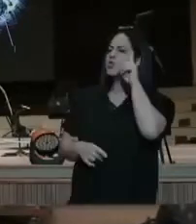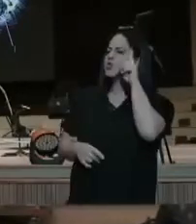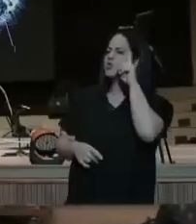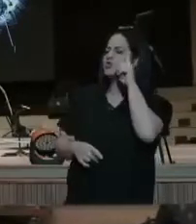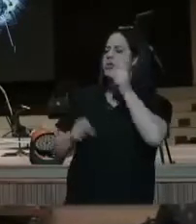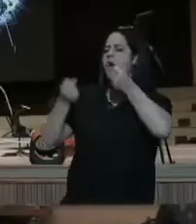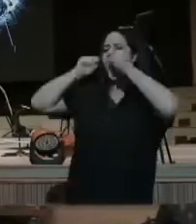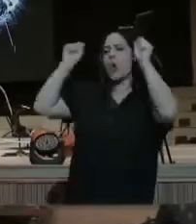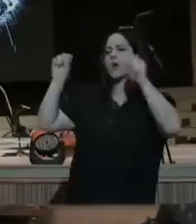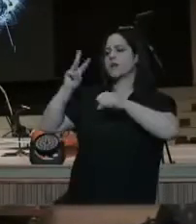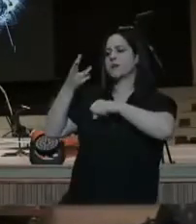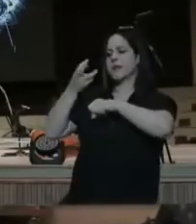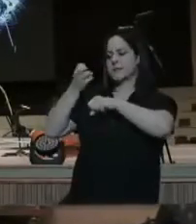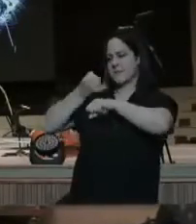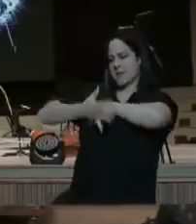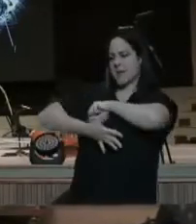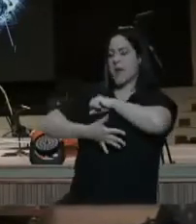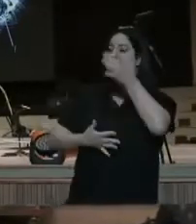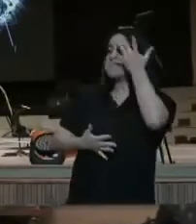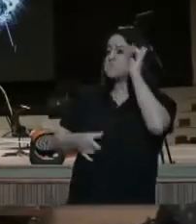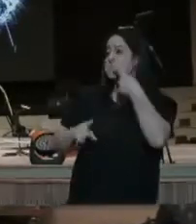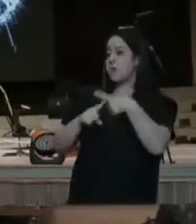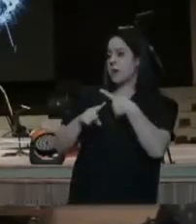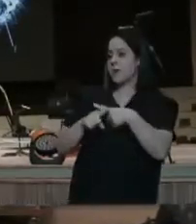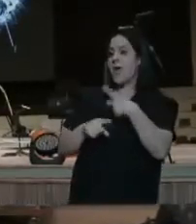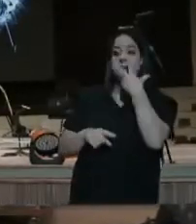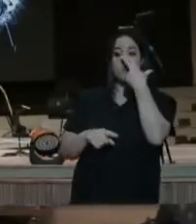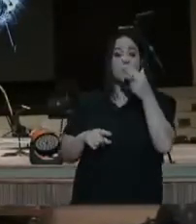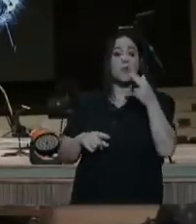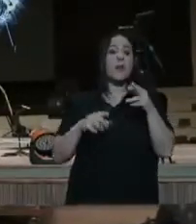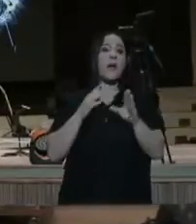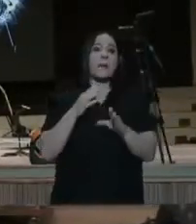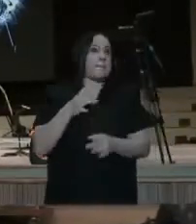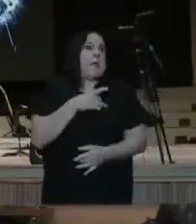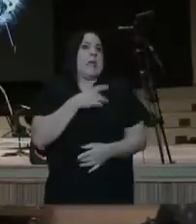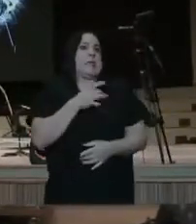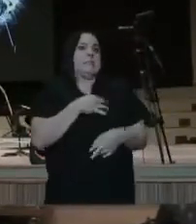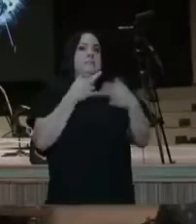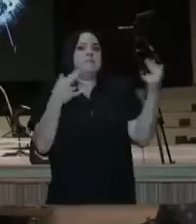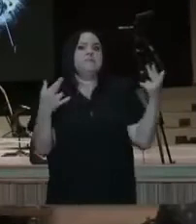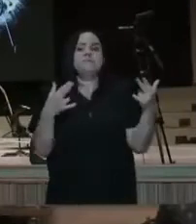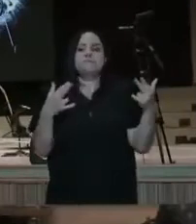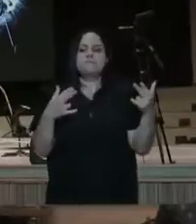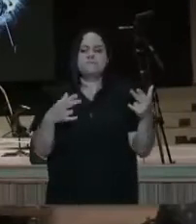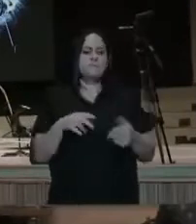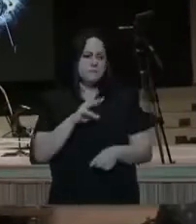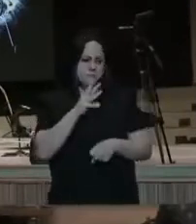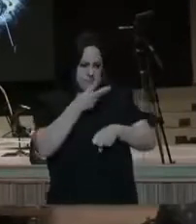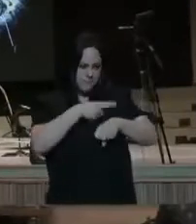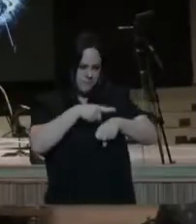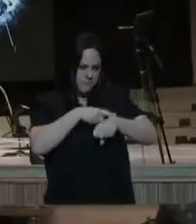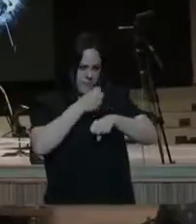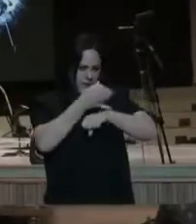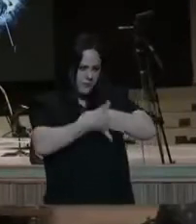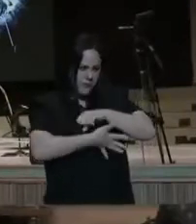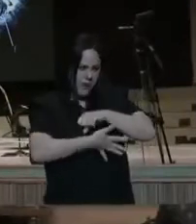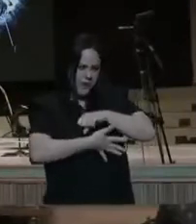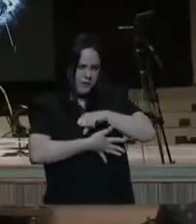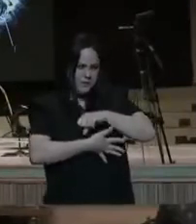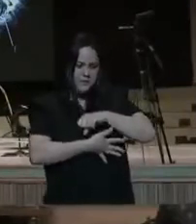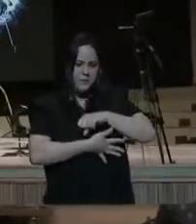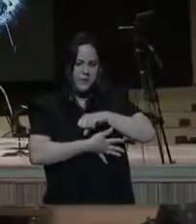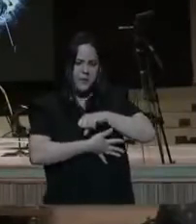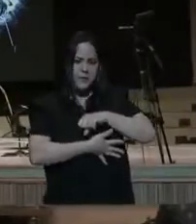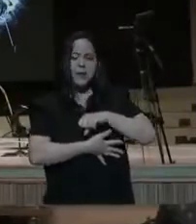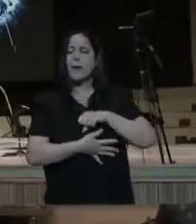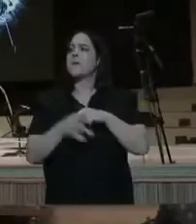não sei por que ele veio com essa conversa achando que era coisa de filme de terror 3 horas da manhã ai meu deus eu preciso de uma